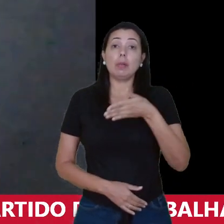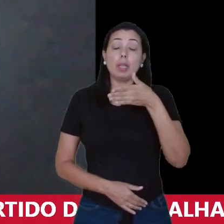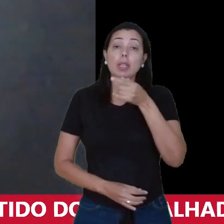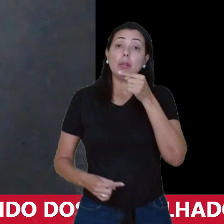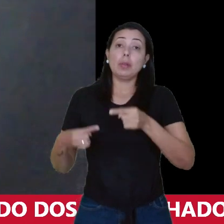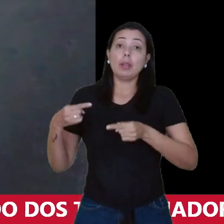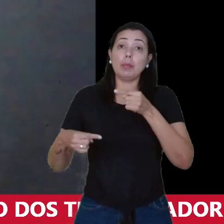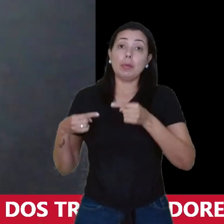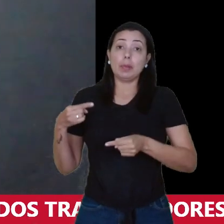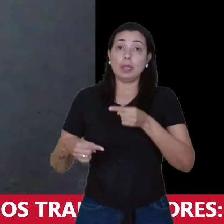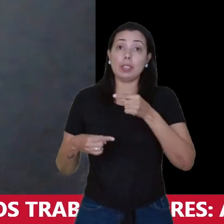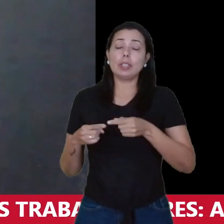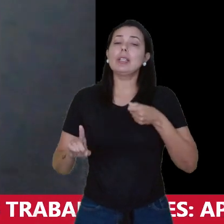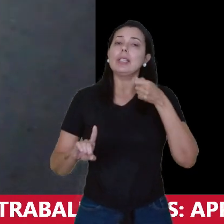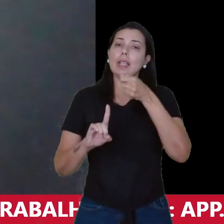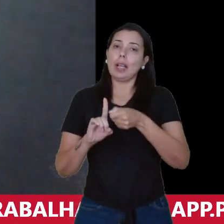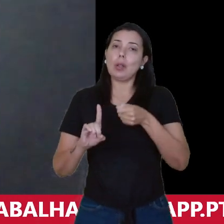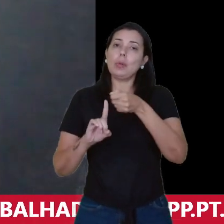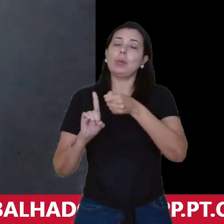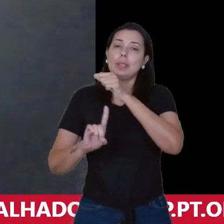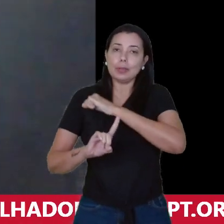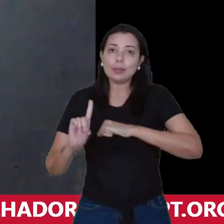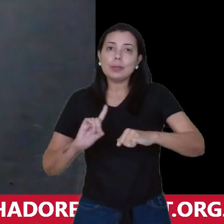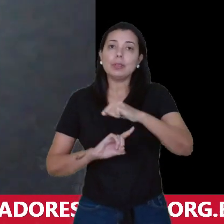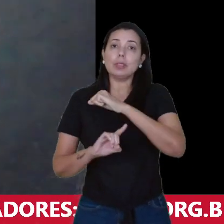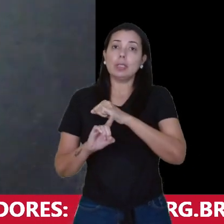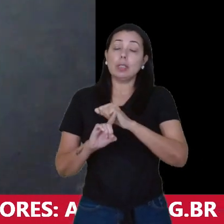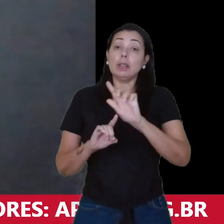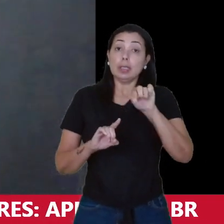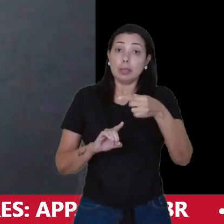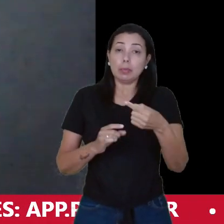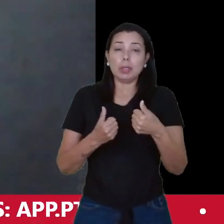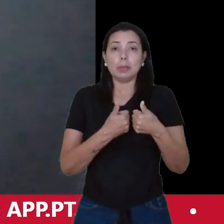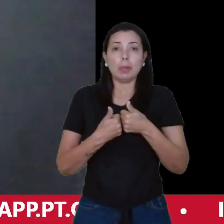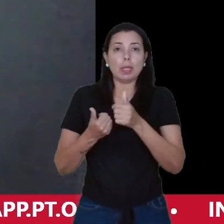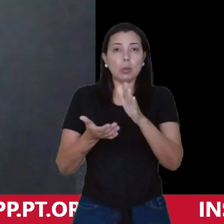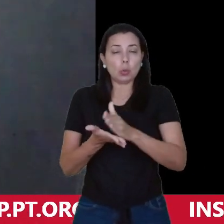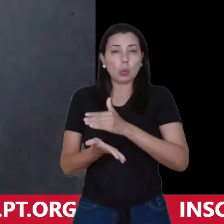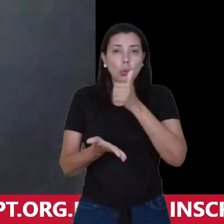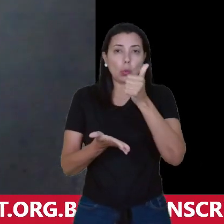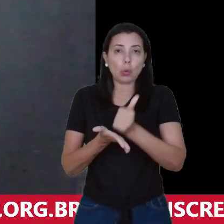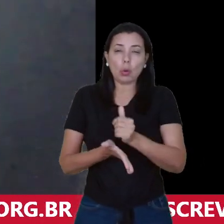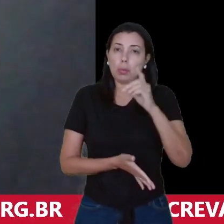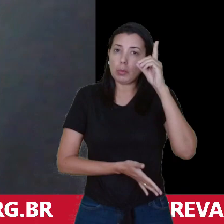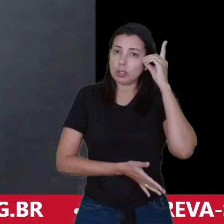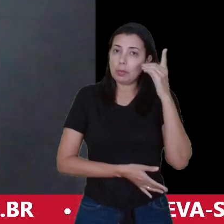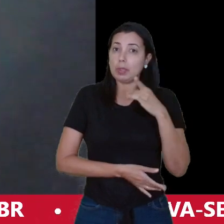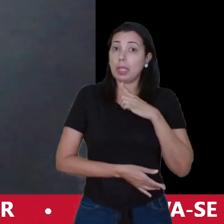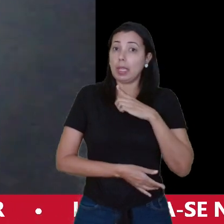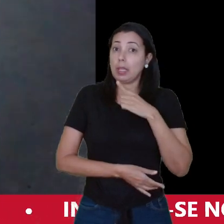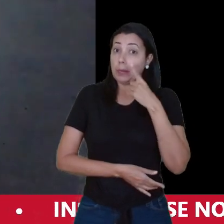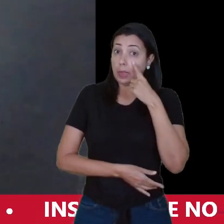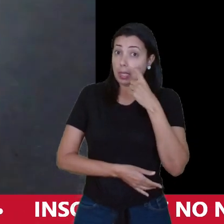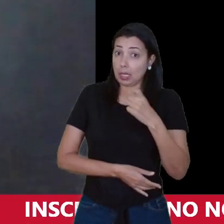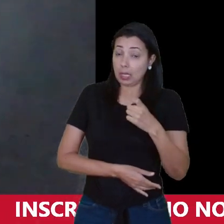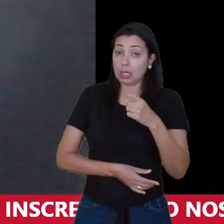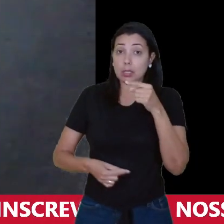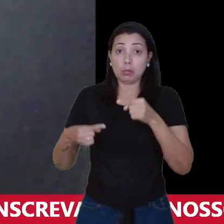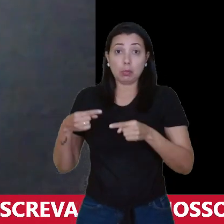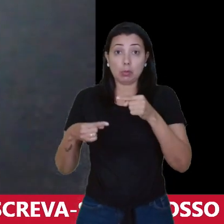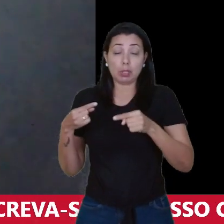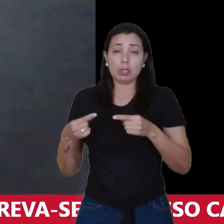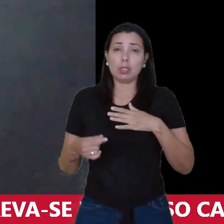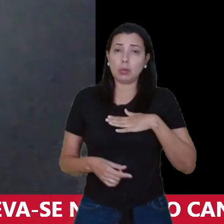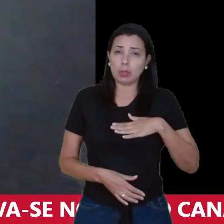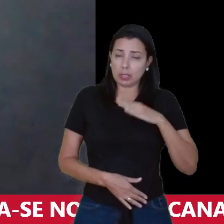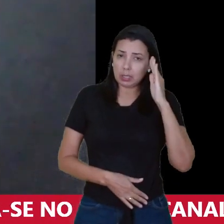política, na luta social, né? Logo ali perto do golpe da Dilma, onde eu começo a me interessar por política e a querer entender